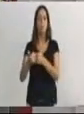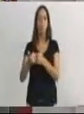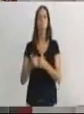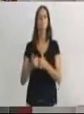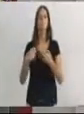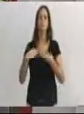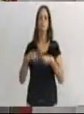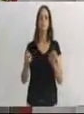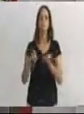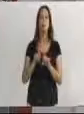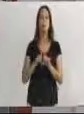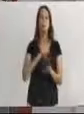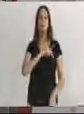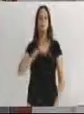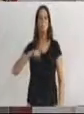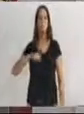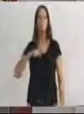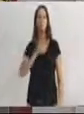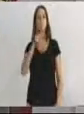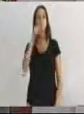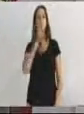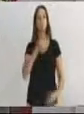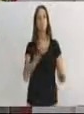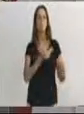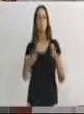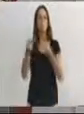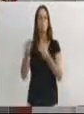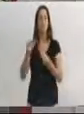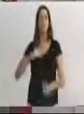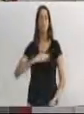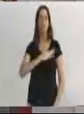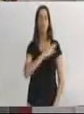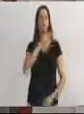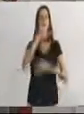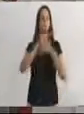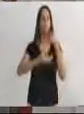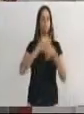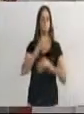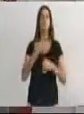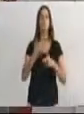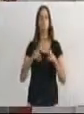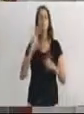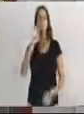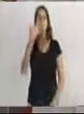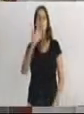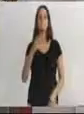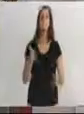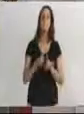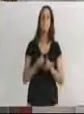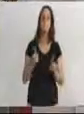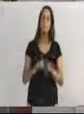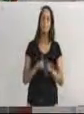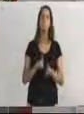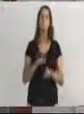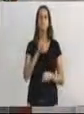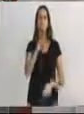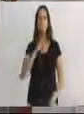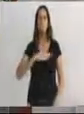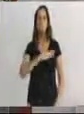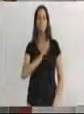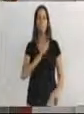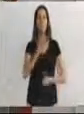trabalhar para que possamos encaminhar o prefeito napoleão as sugestões e o que temos feito reconhecer também algumas alterações que o prefeito napoleão